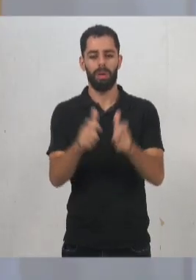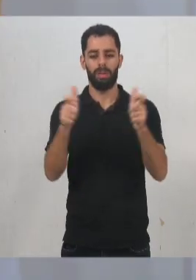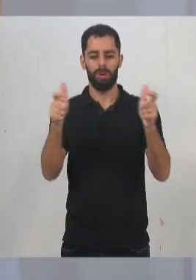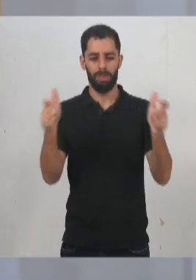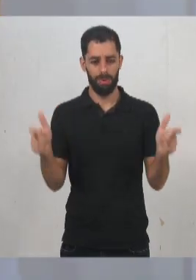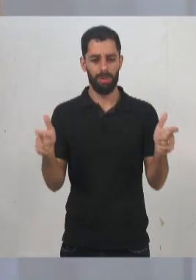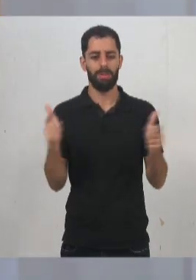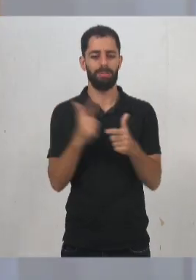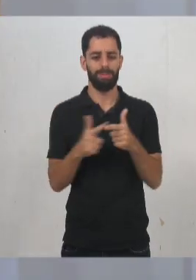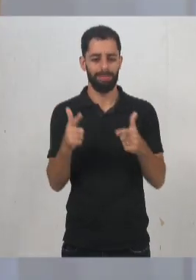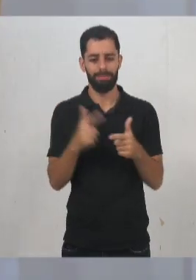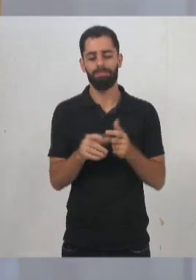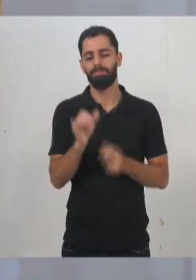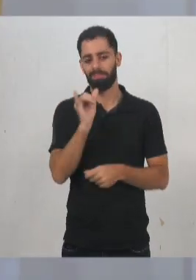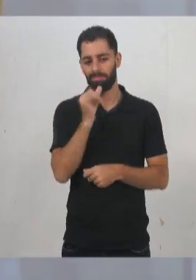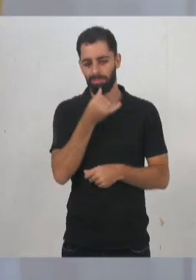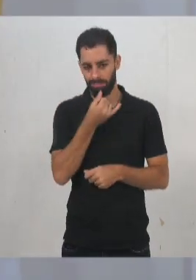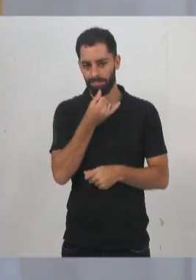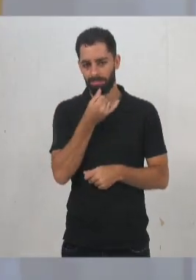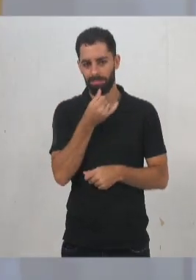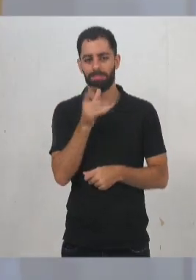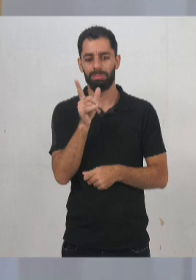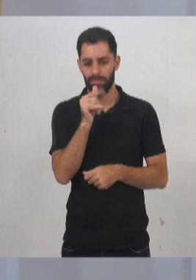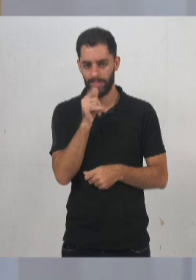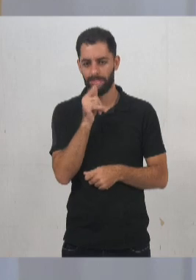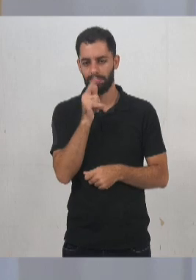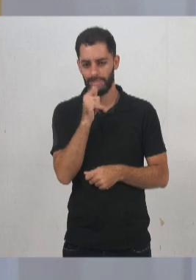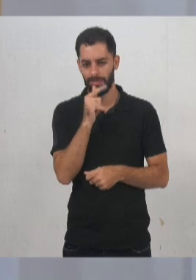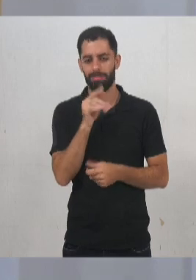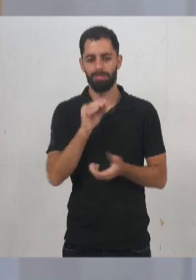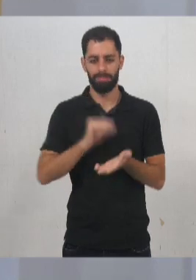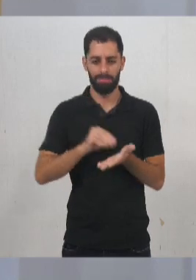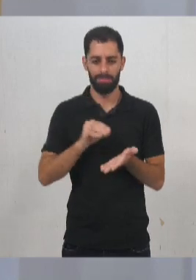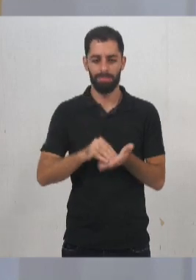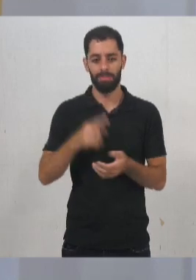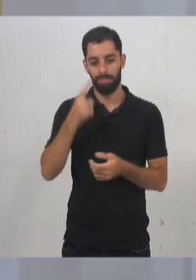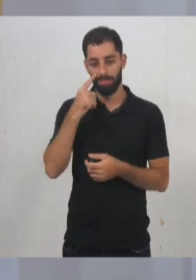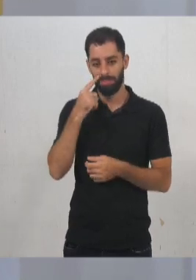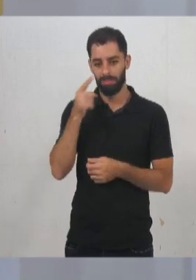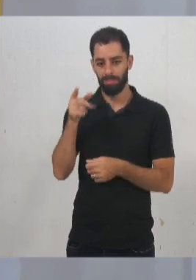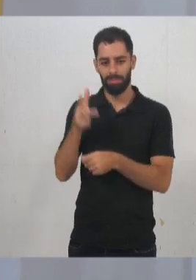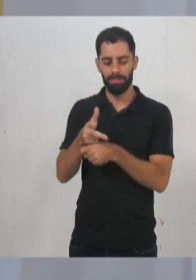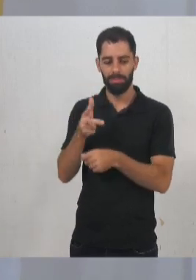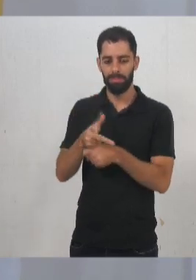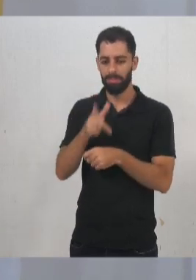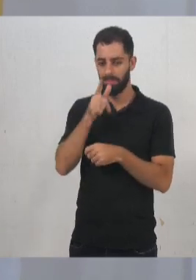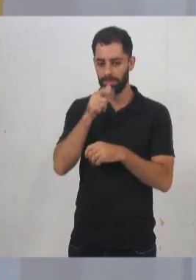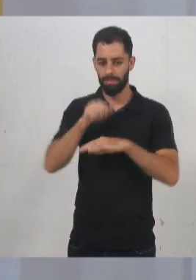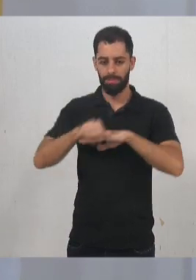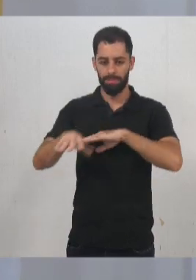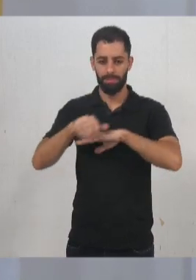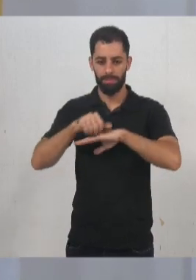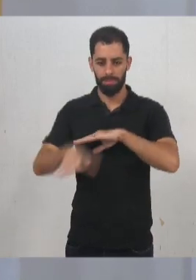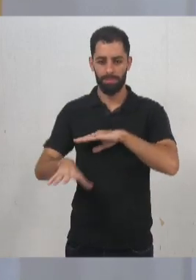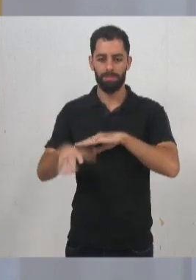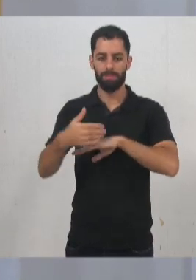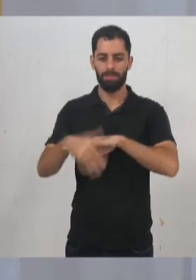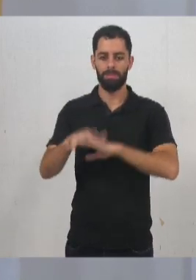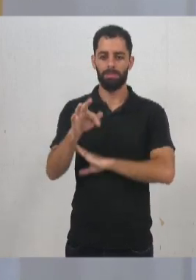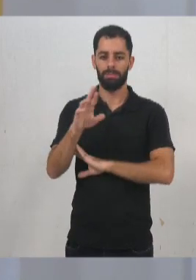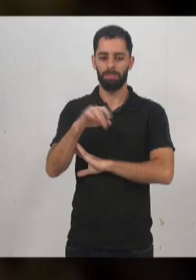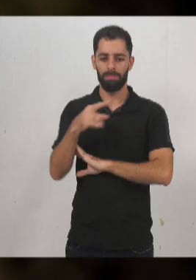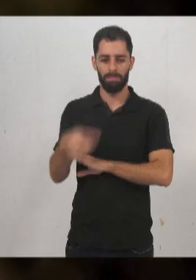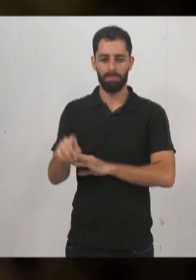essa problemática infeliz da falta de água né tem aí um vídeo olha só o vazamento de água ontem à noite na rua Frans